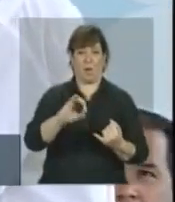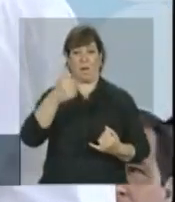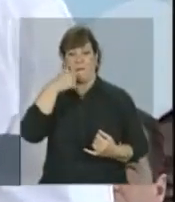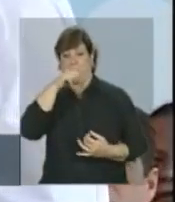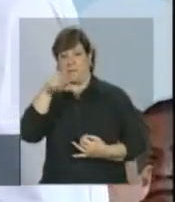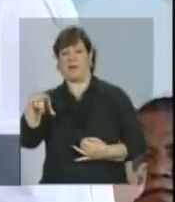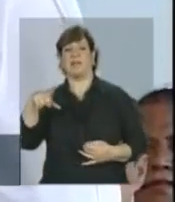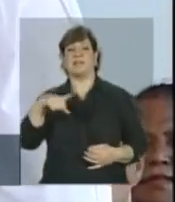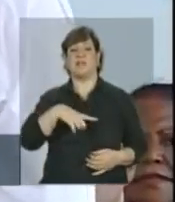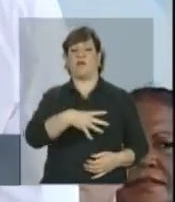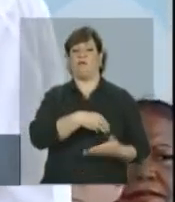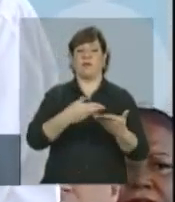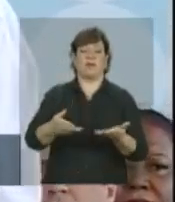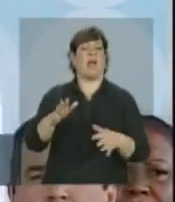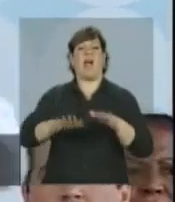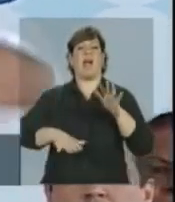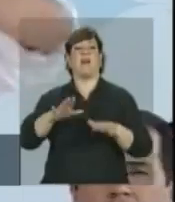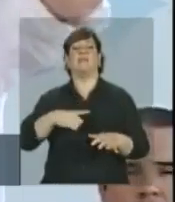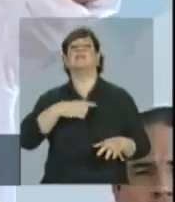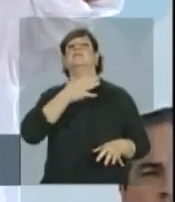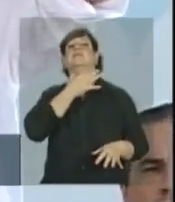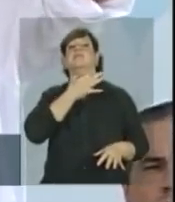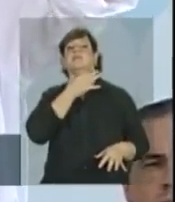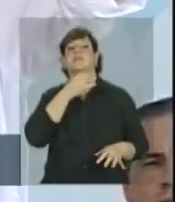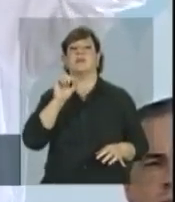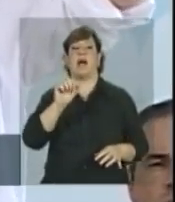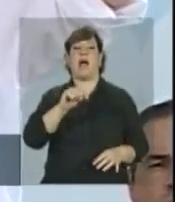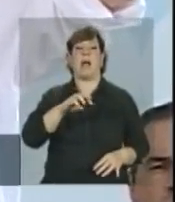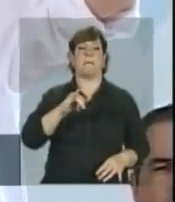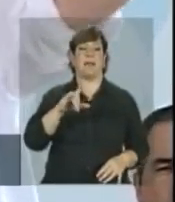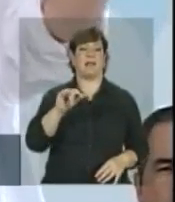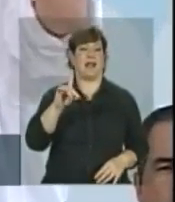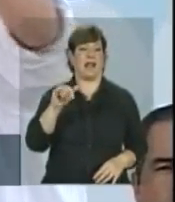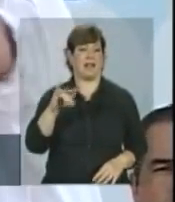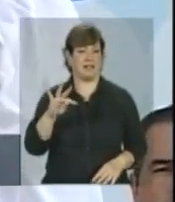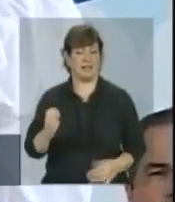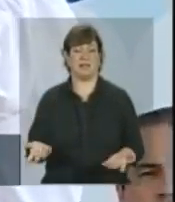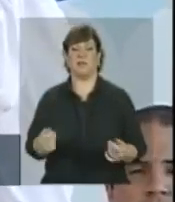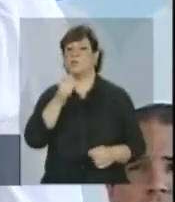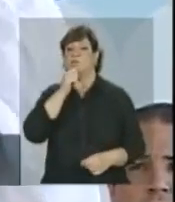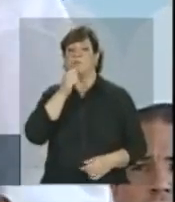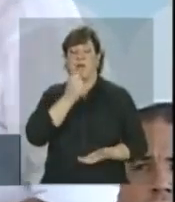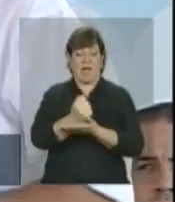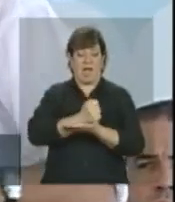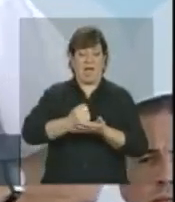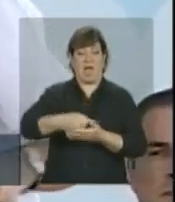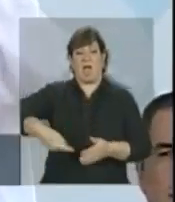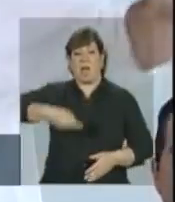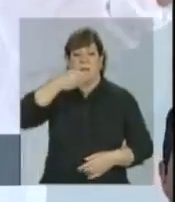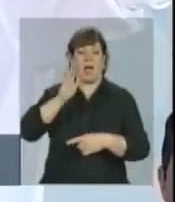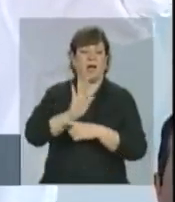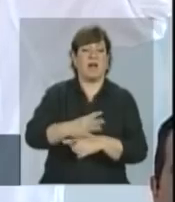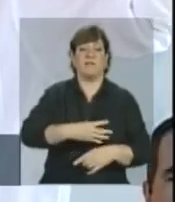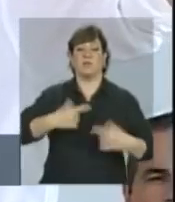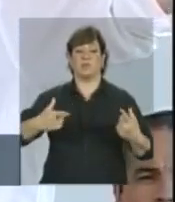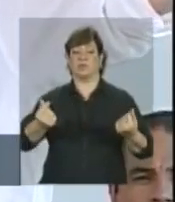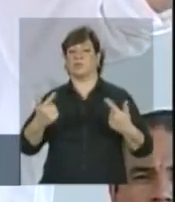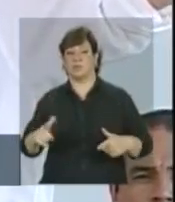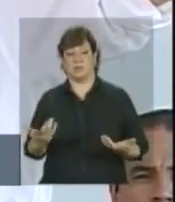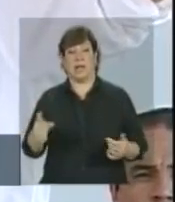coisa boba mesmo, uma amidalite, e não tem um remédio, um antibiótico para dar para o seu filho. A clínica